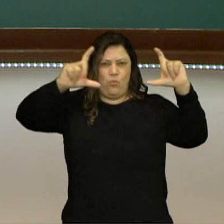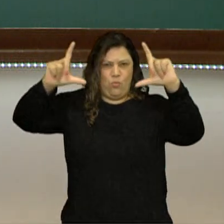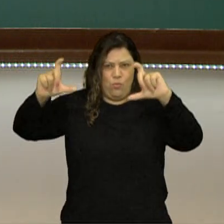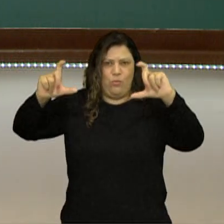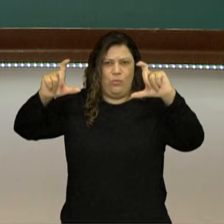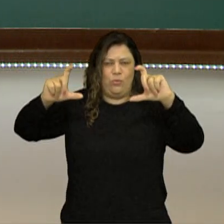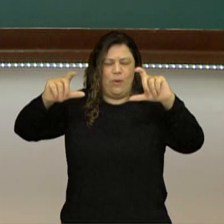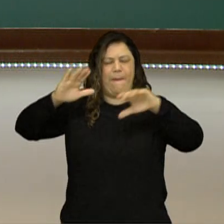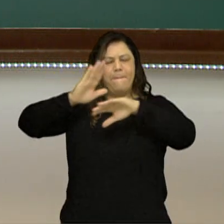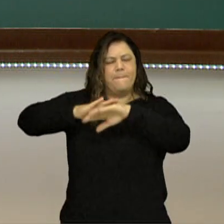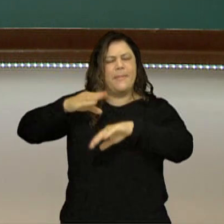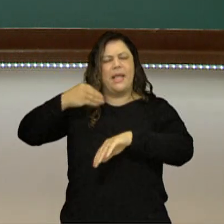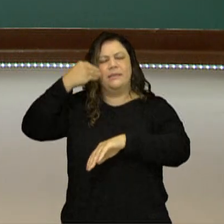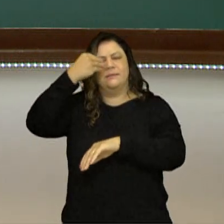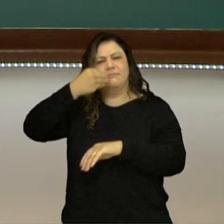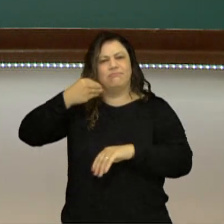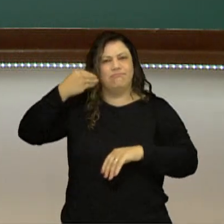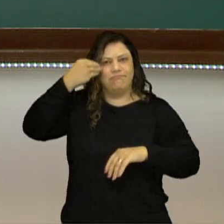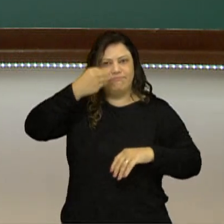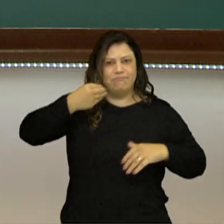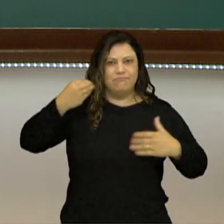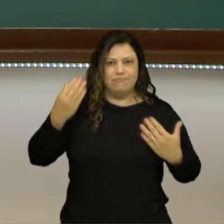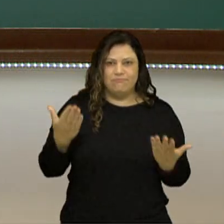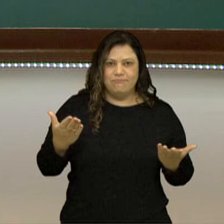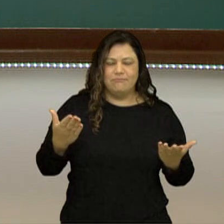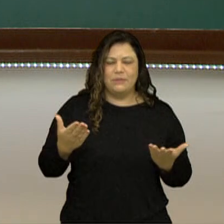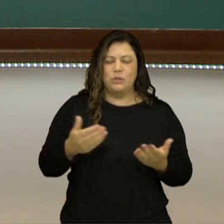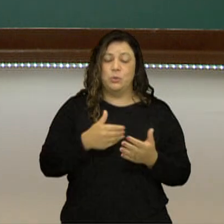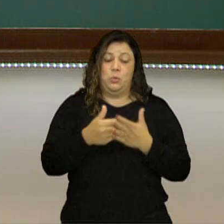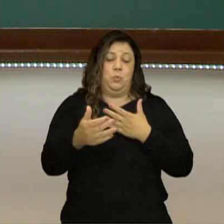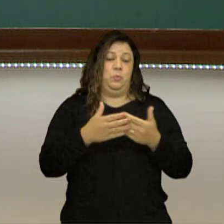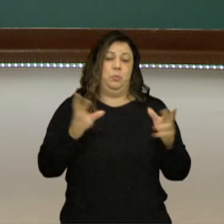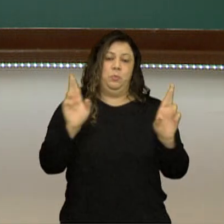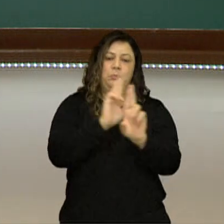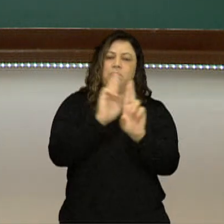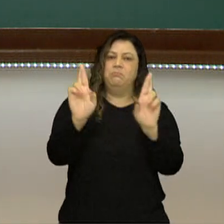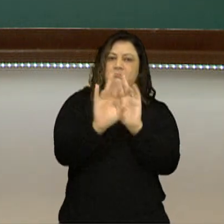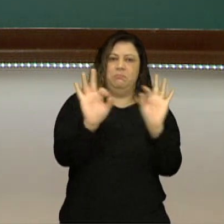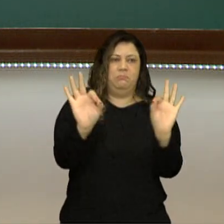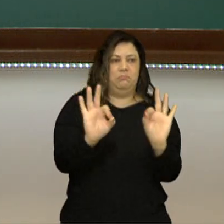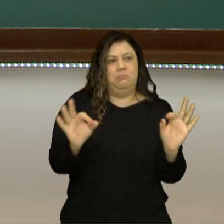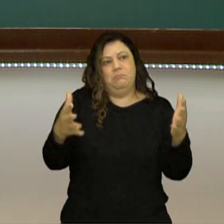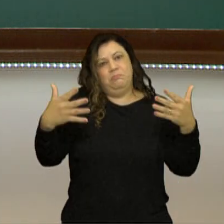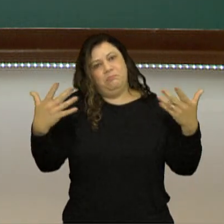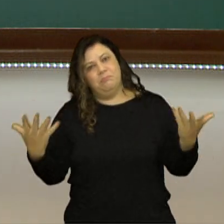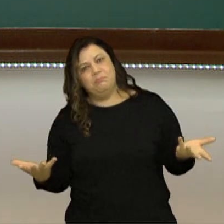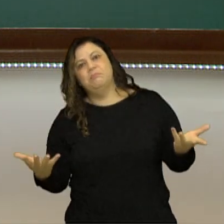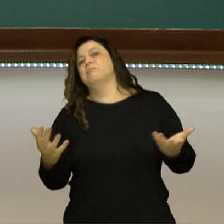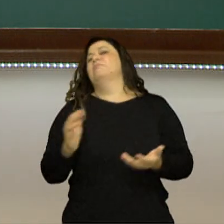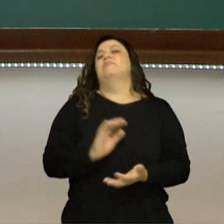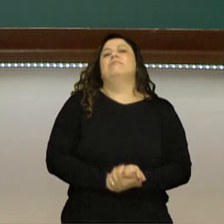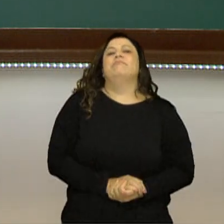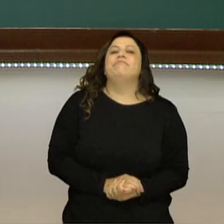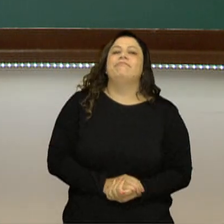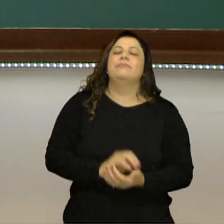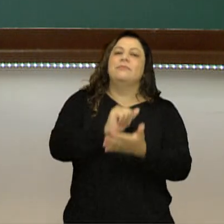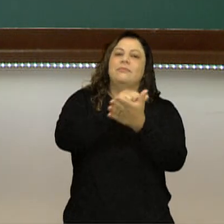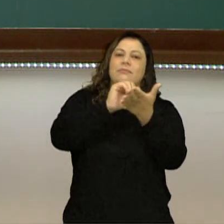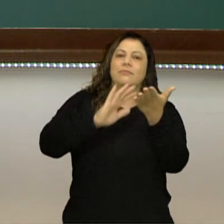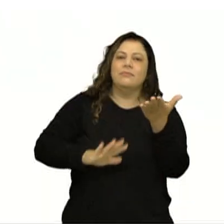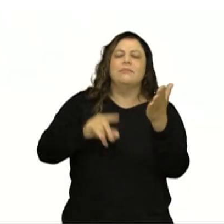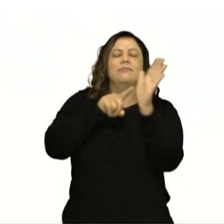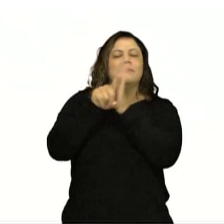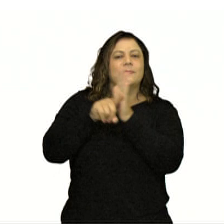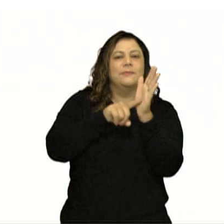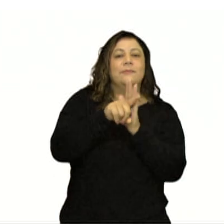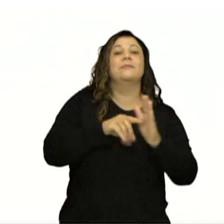mais especial ainda ou uma coisa não tem relação com a outra? Vamos a uma atividade? Pesquise